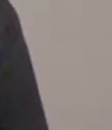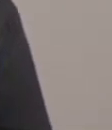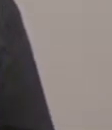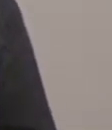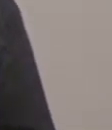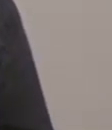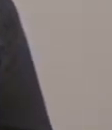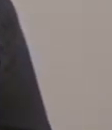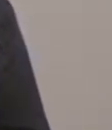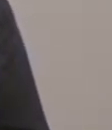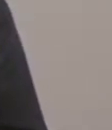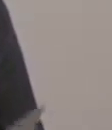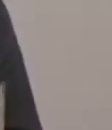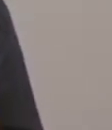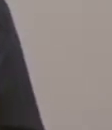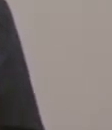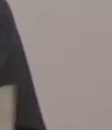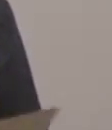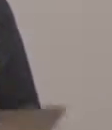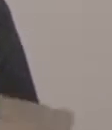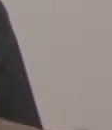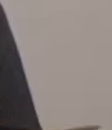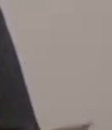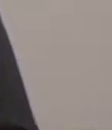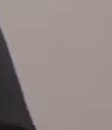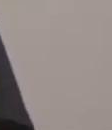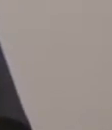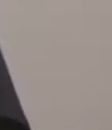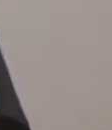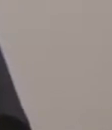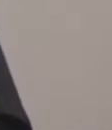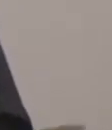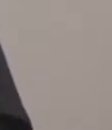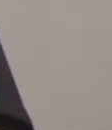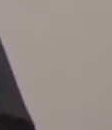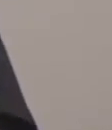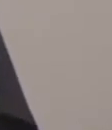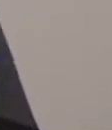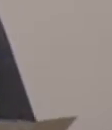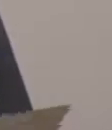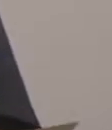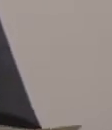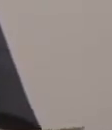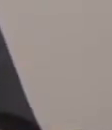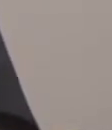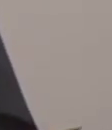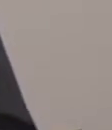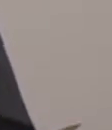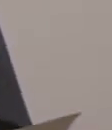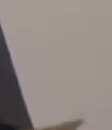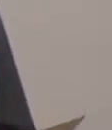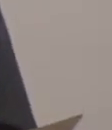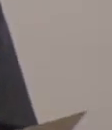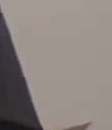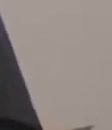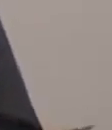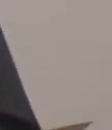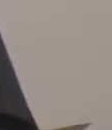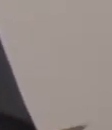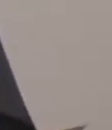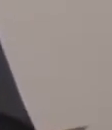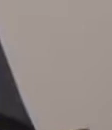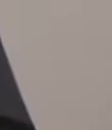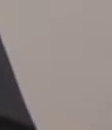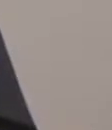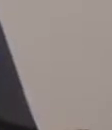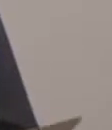ideia da construção da comitiva, dessa comissão, nós reunimos a saúde, a educação, o